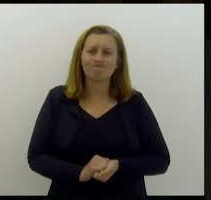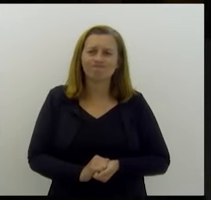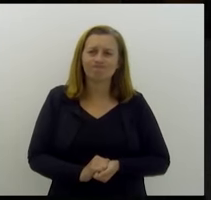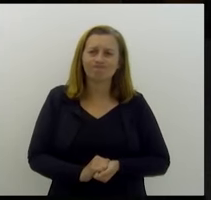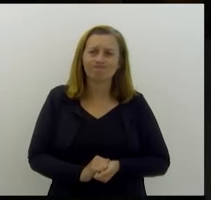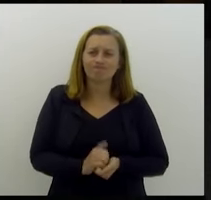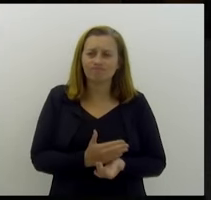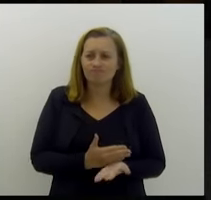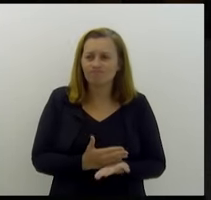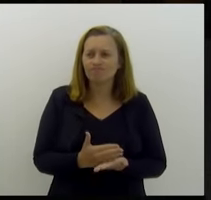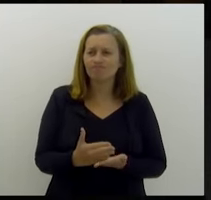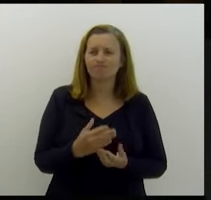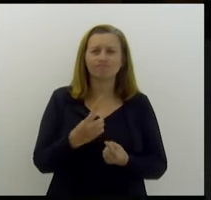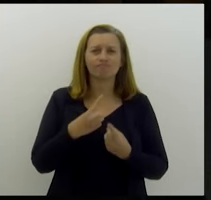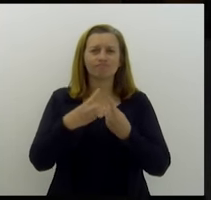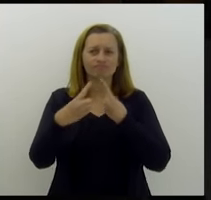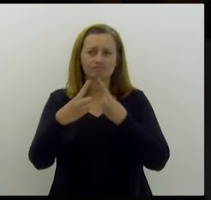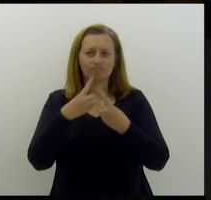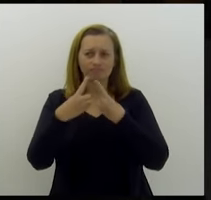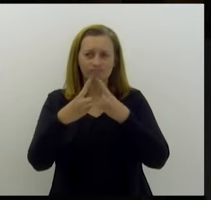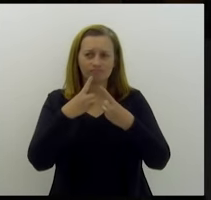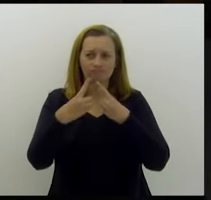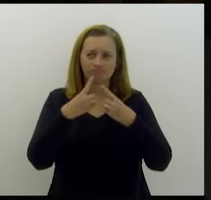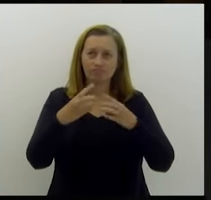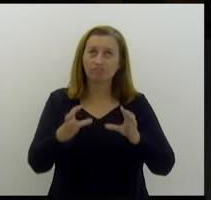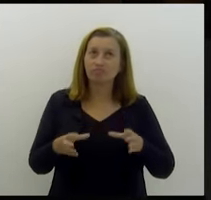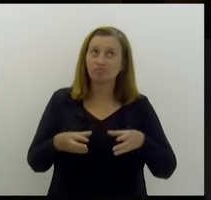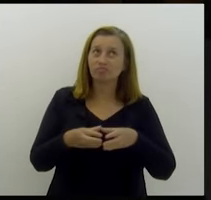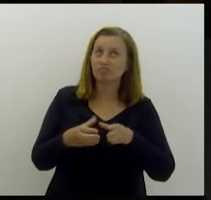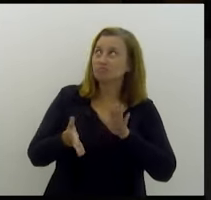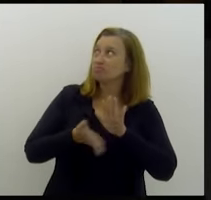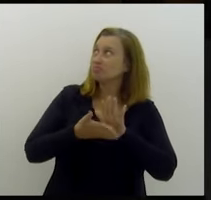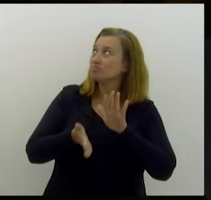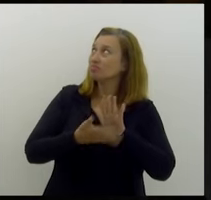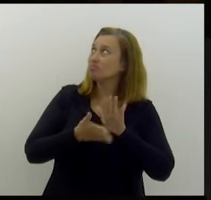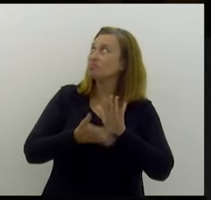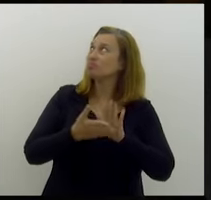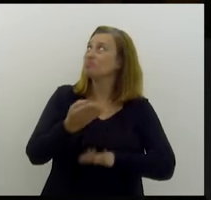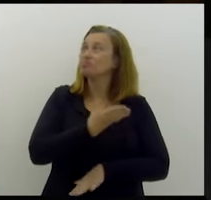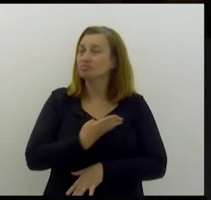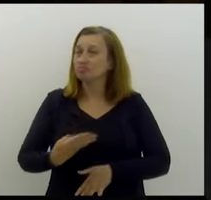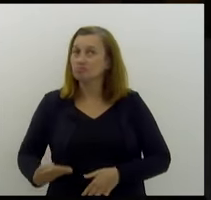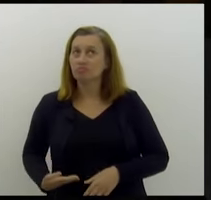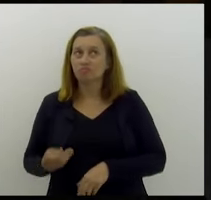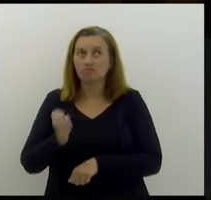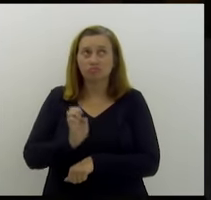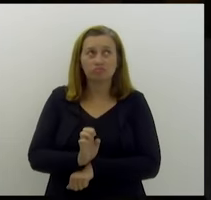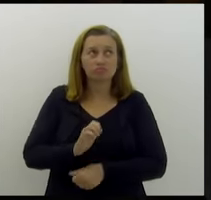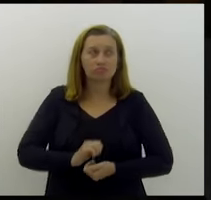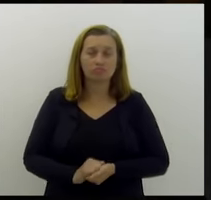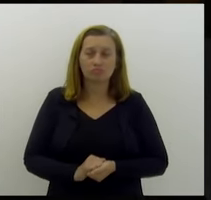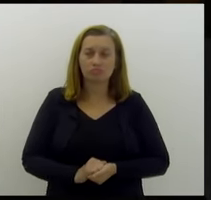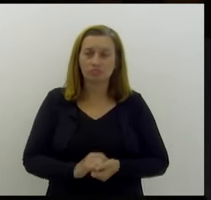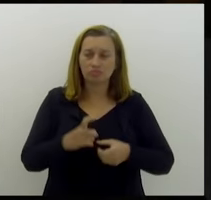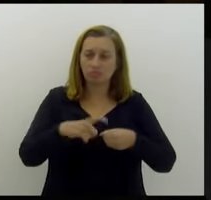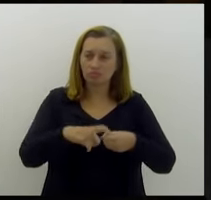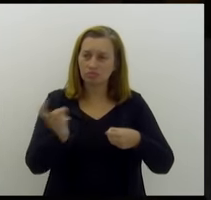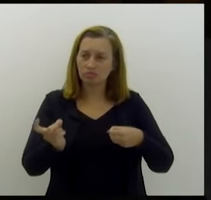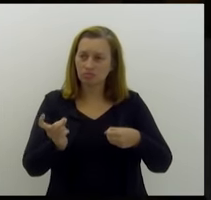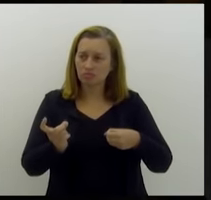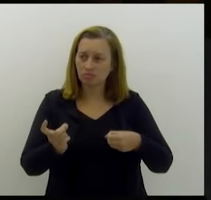a gente inicia a discussão desse conjunto de propostas do Governo do Estado que busca desvincular